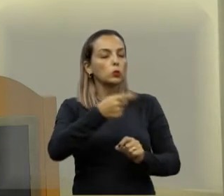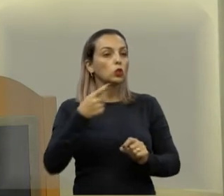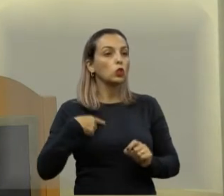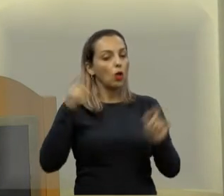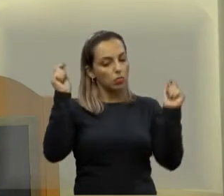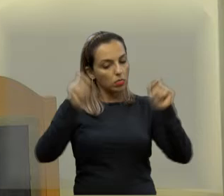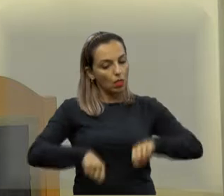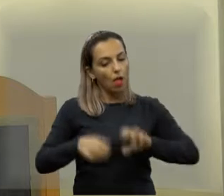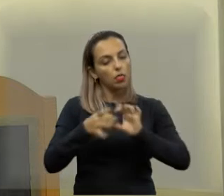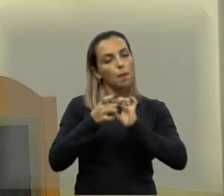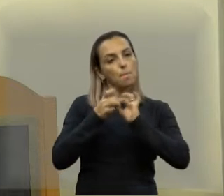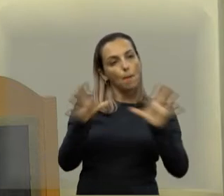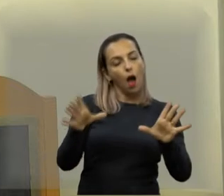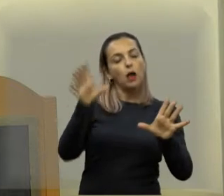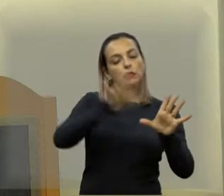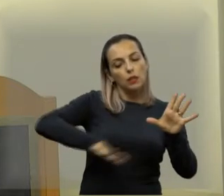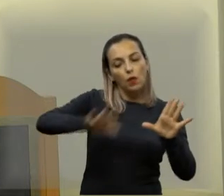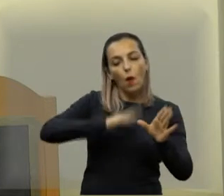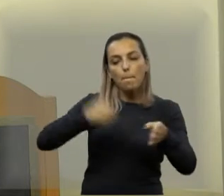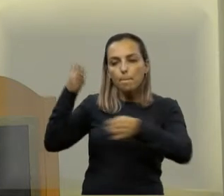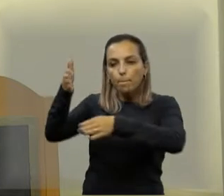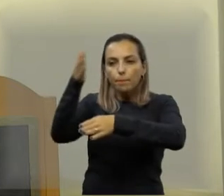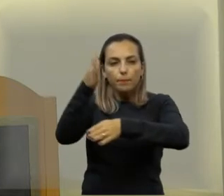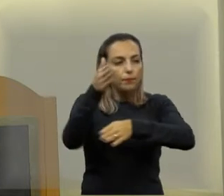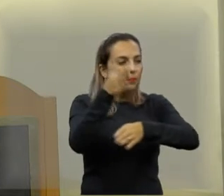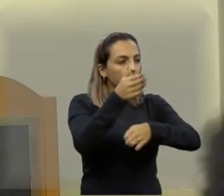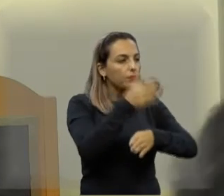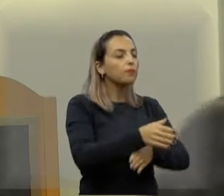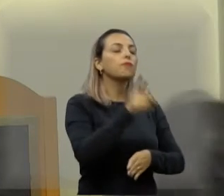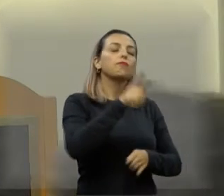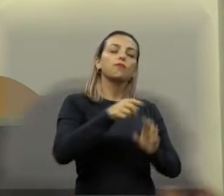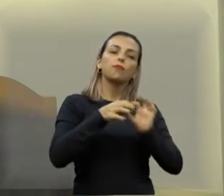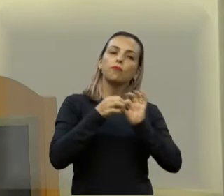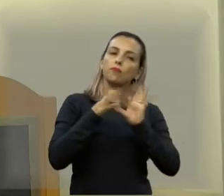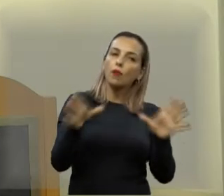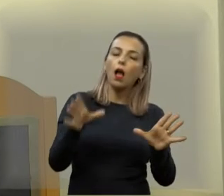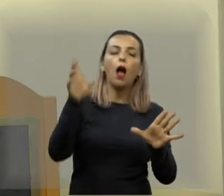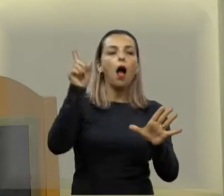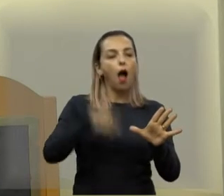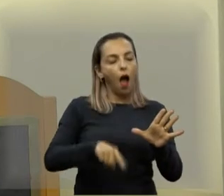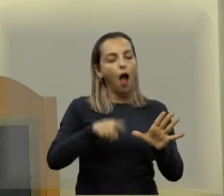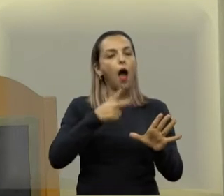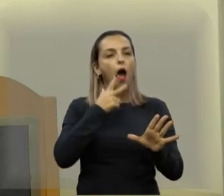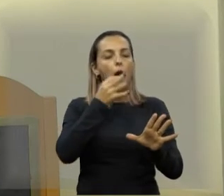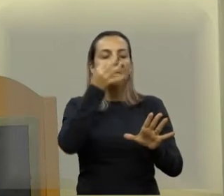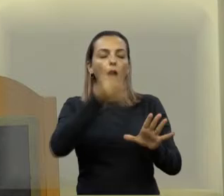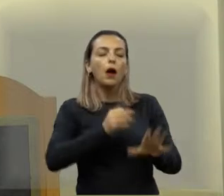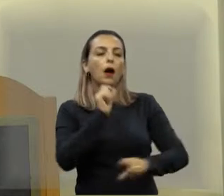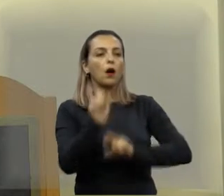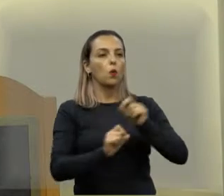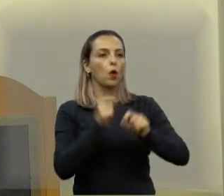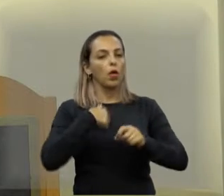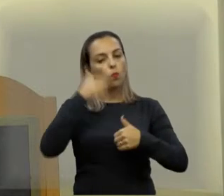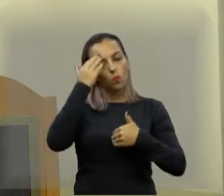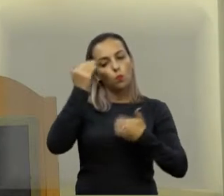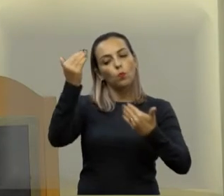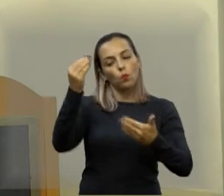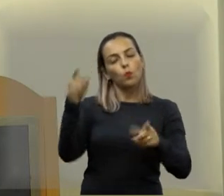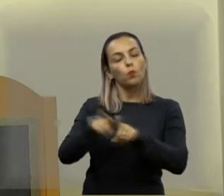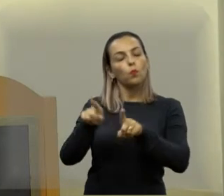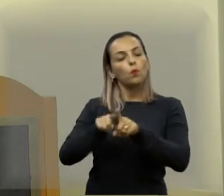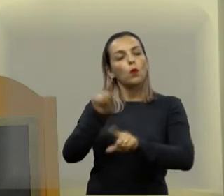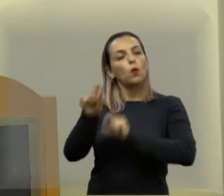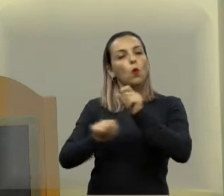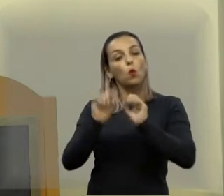exercer a democracia tá nesses espaços né exercer essa democracia Eu acho que eu quero agradecer também